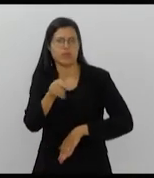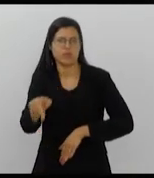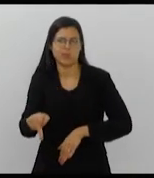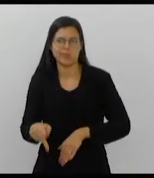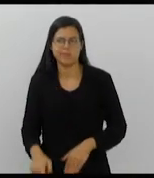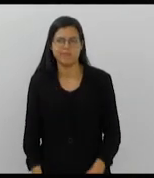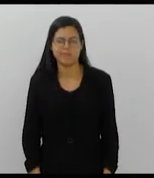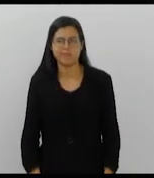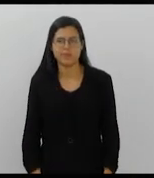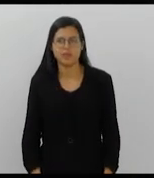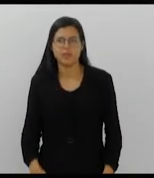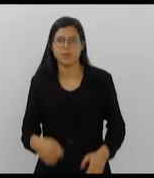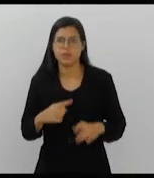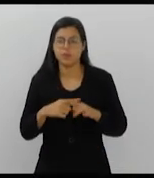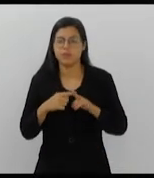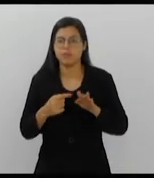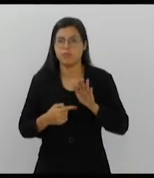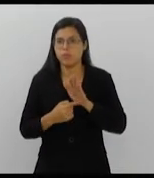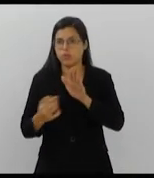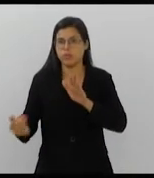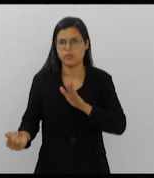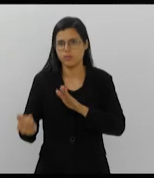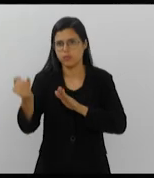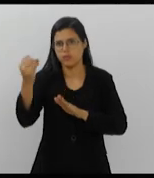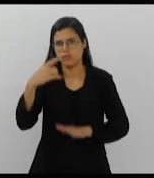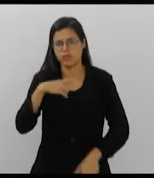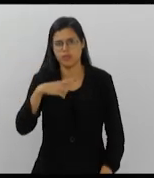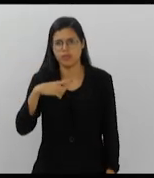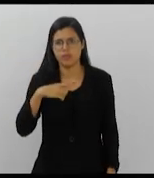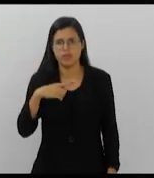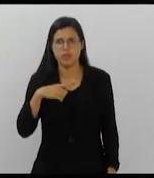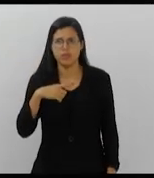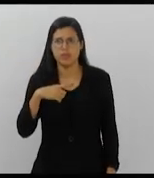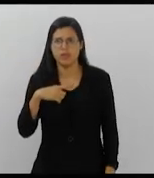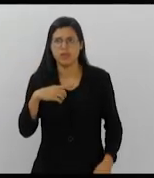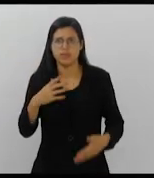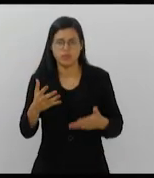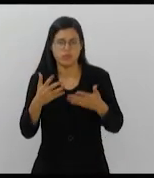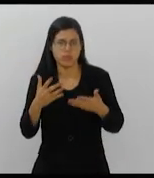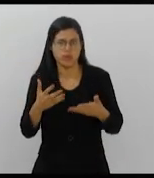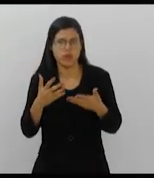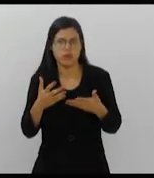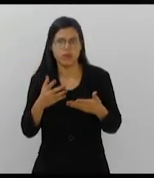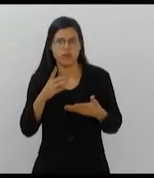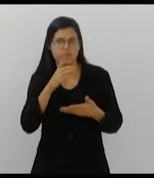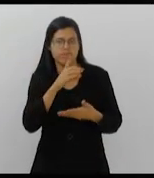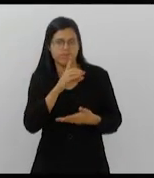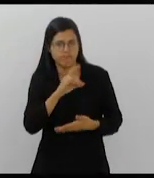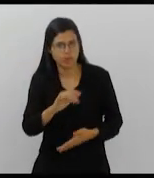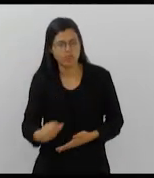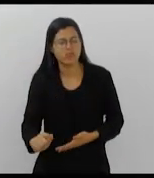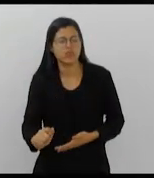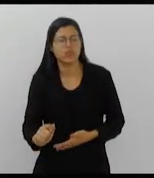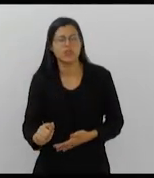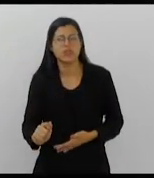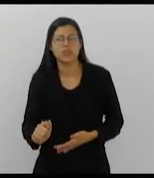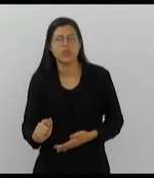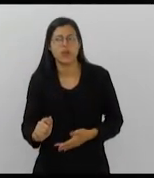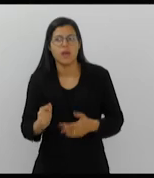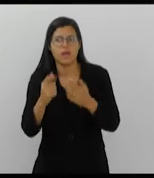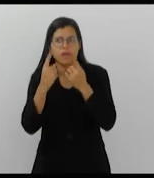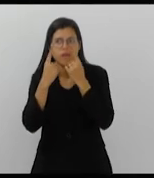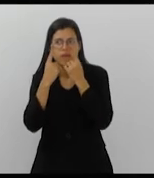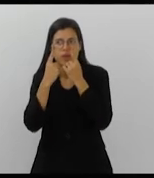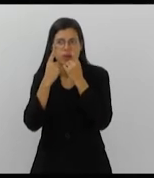Pelo tamanho e importância que ele tem. E eu gostaria muito que um dia, que a nossa violência talvez